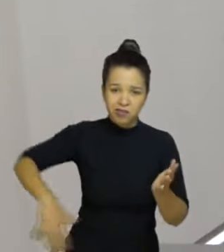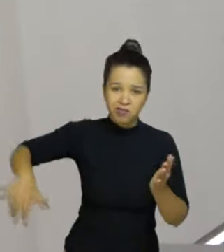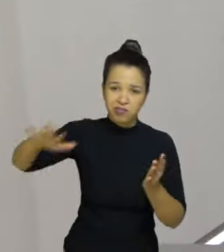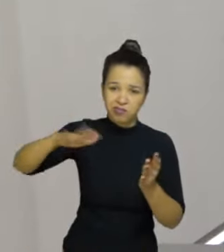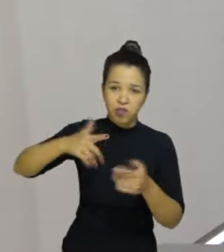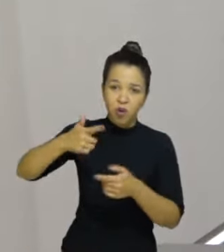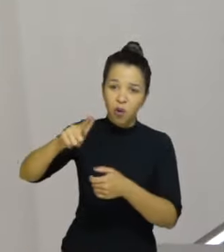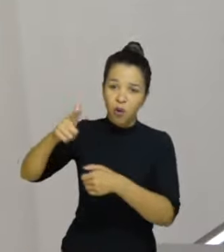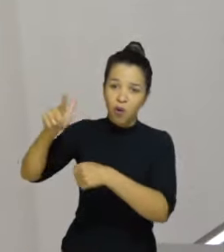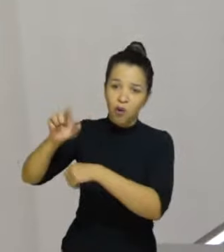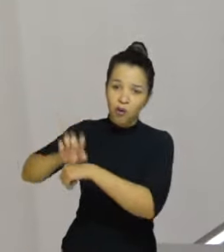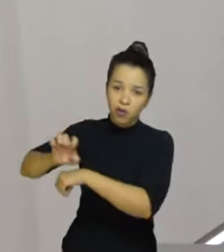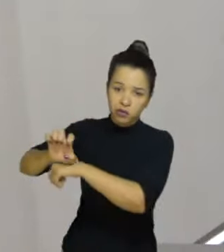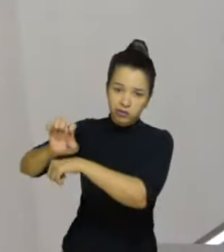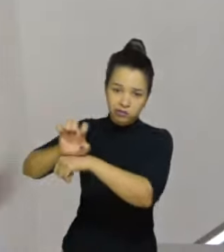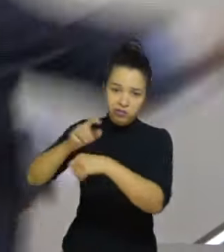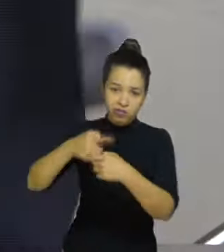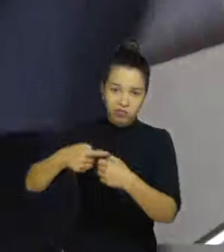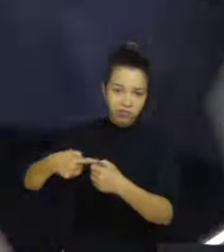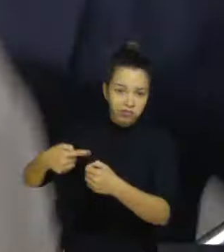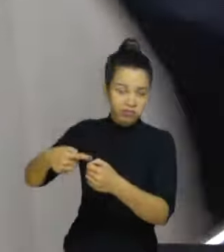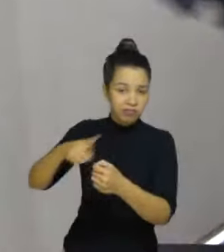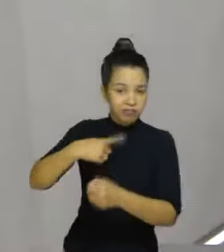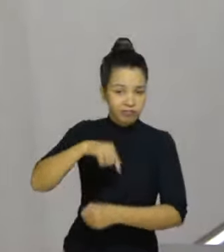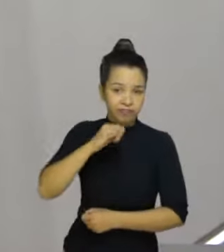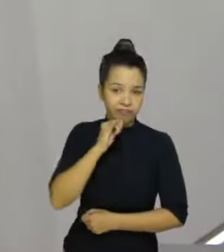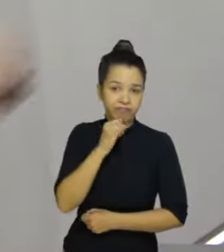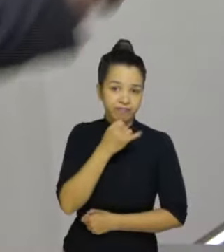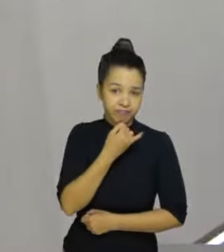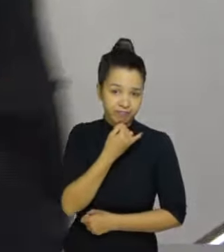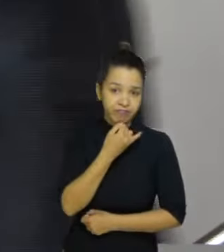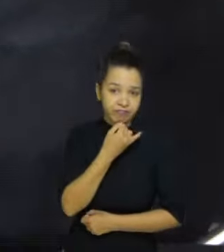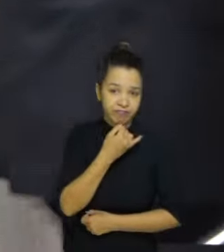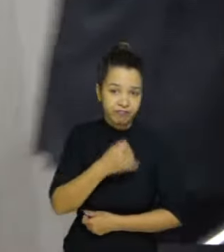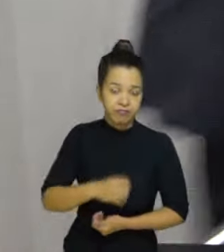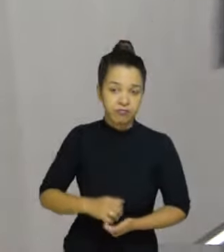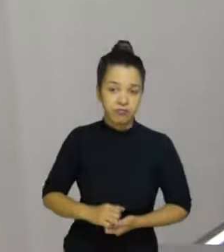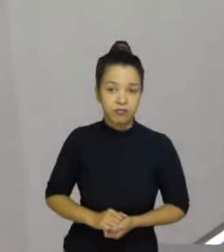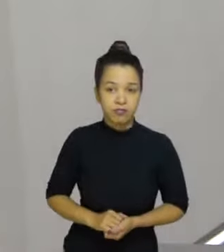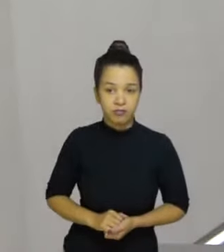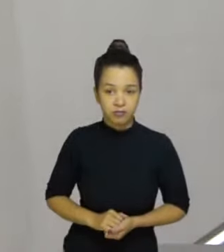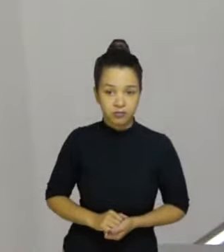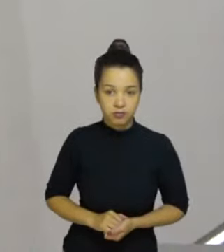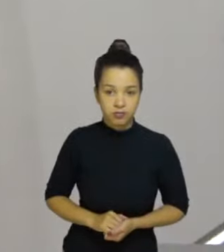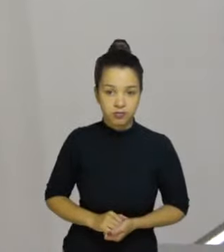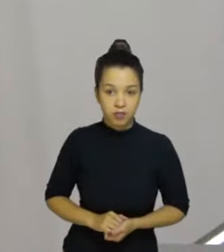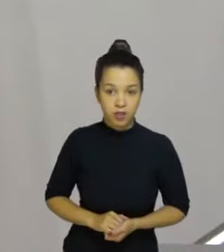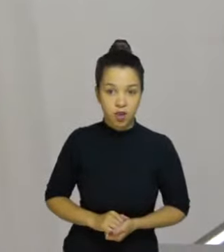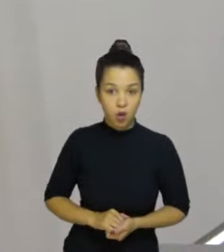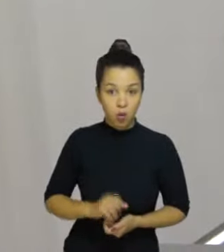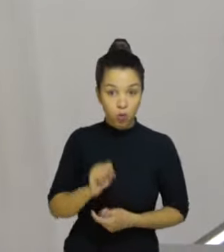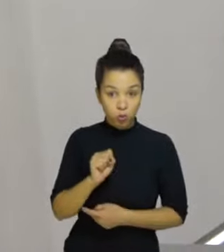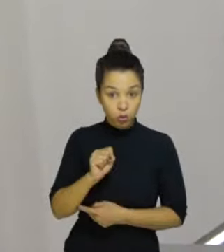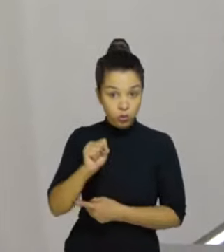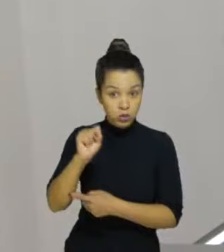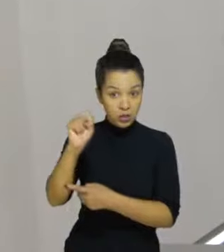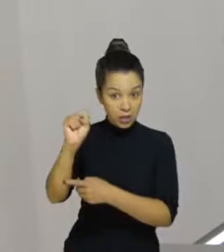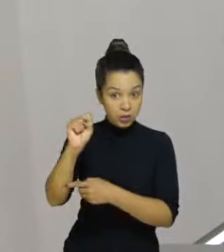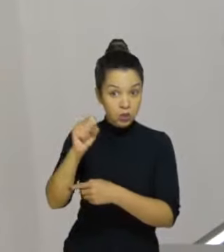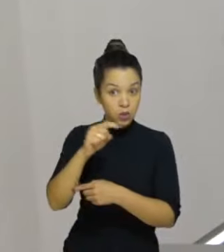maioria dos municípios do nosso país. O sucesso que vem das salas de